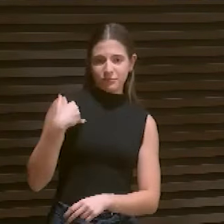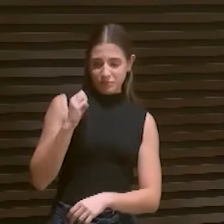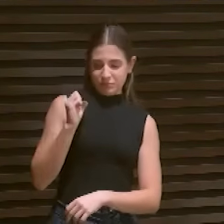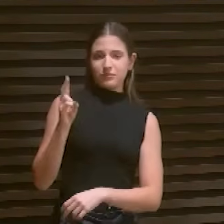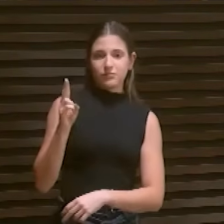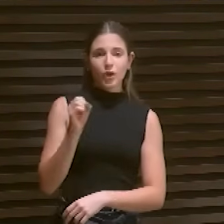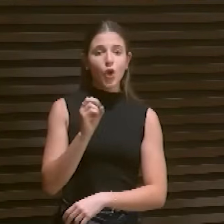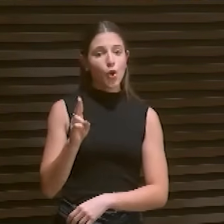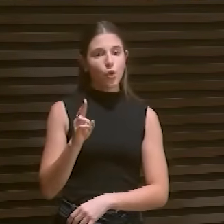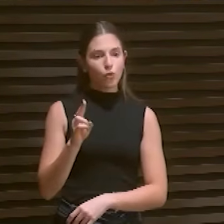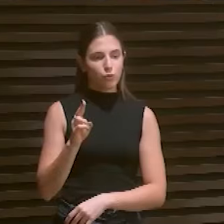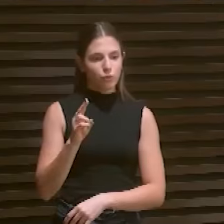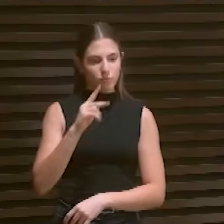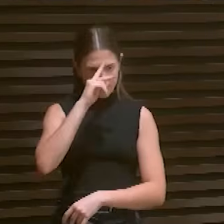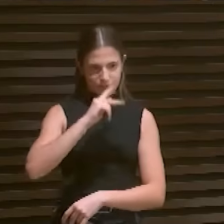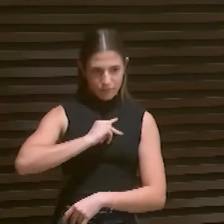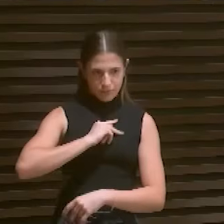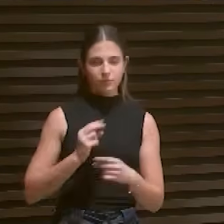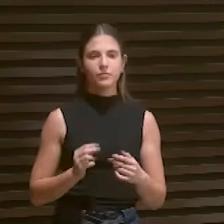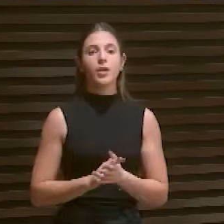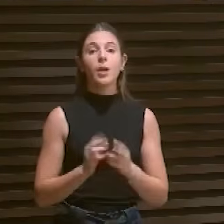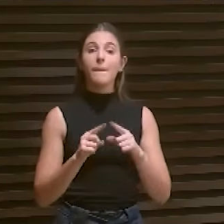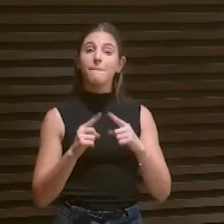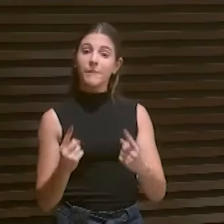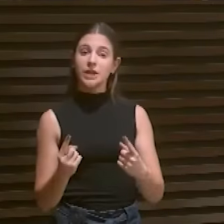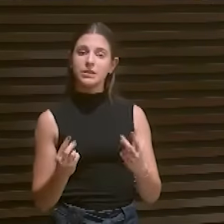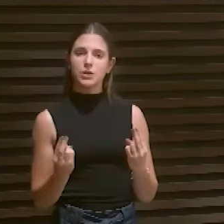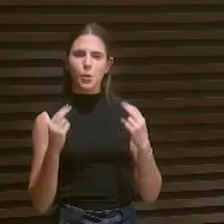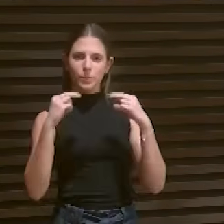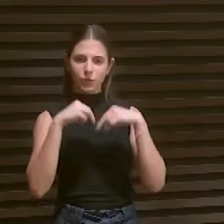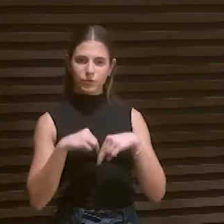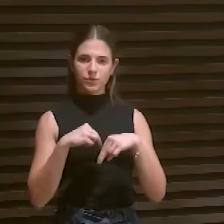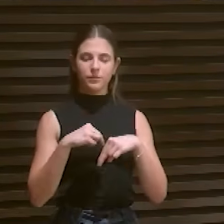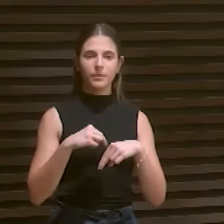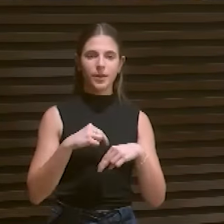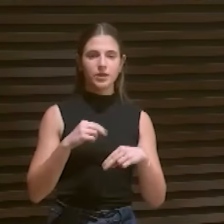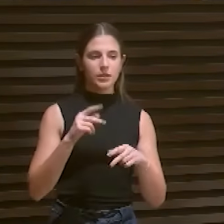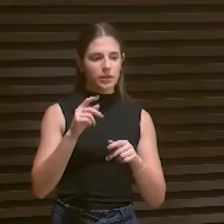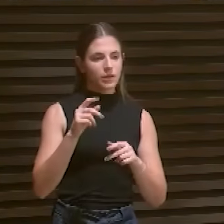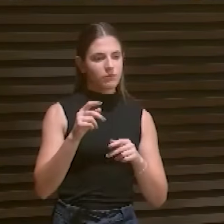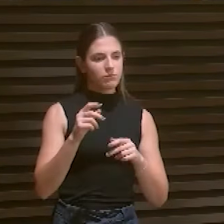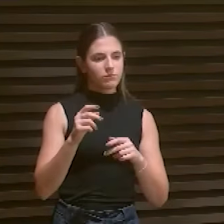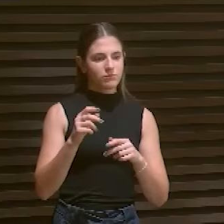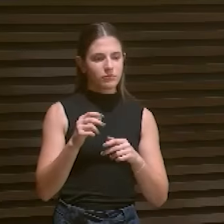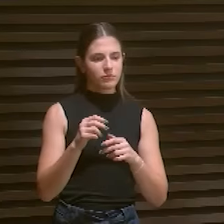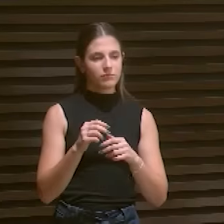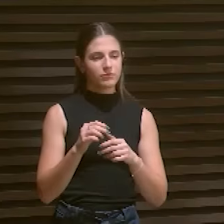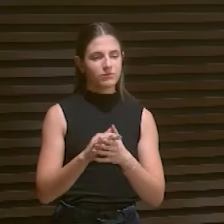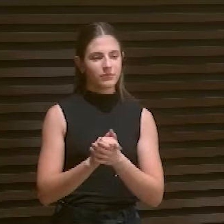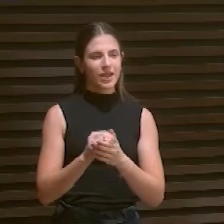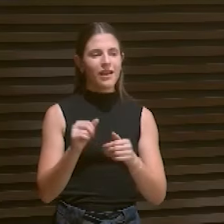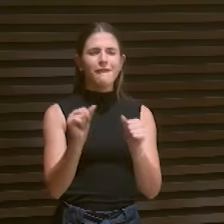vaidade, mas humildemente considerem os outros superiores a vocês mesmos.